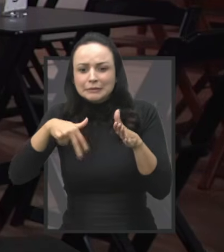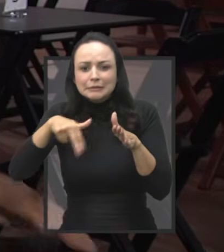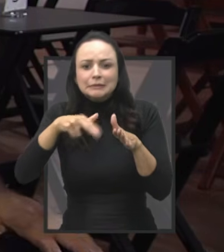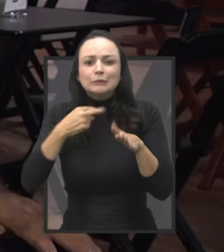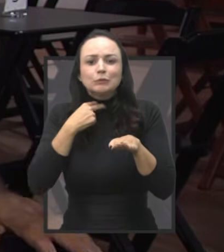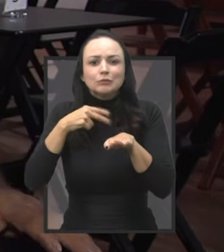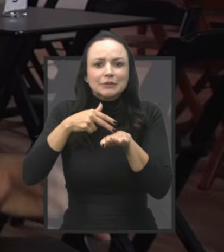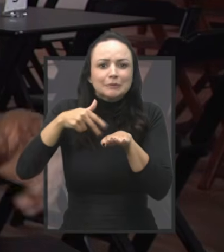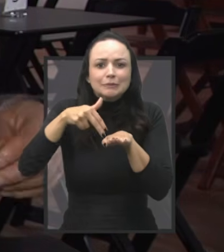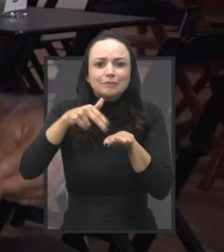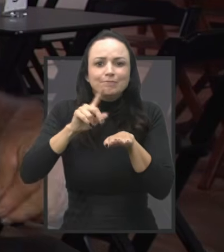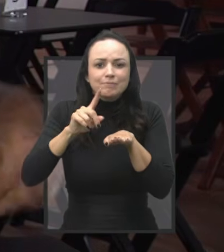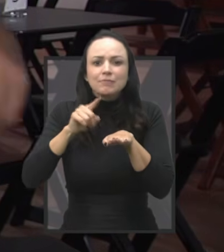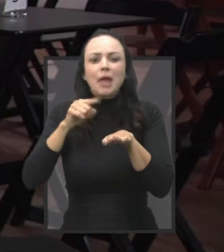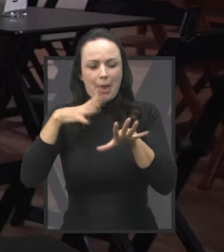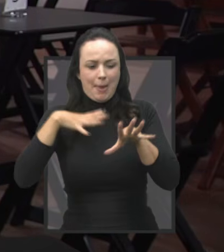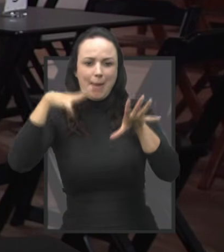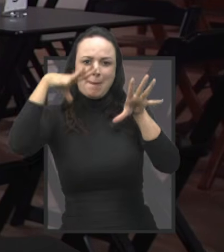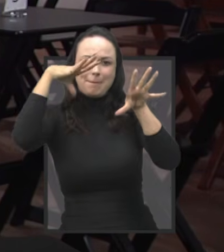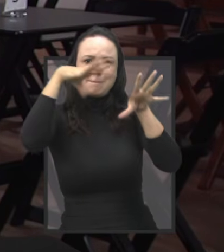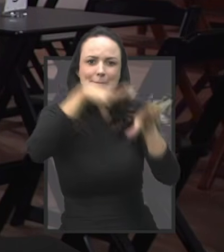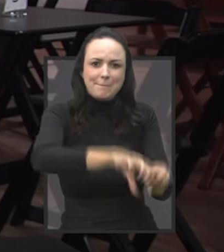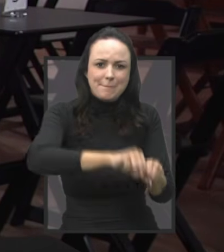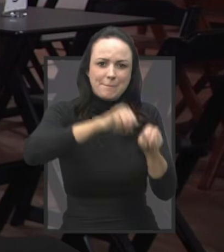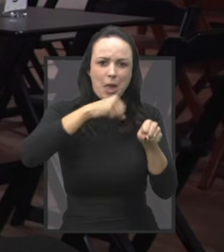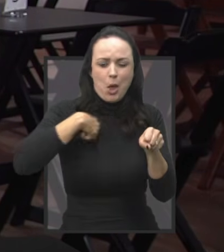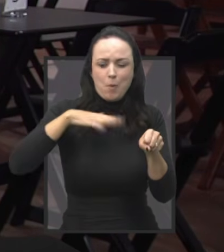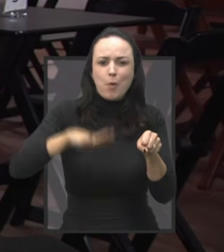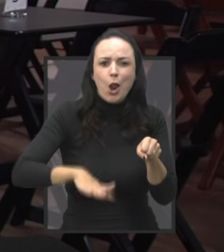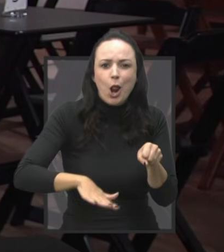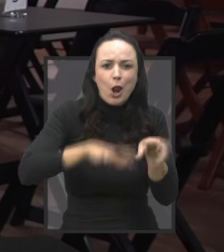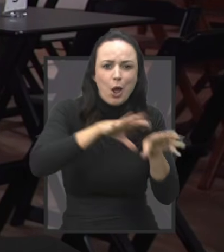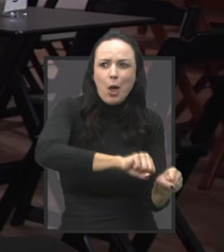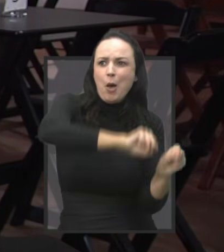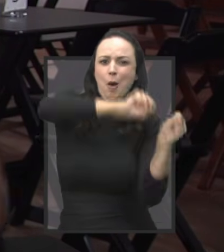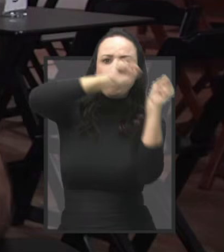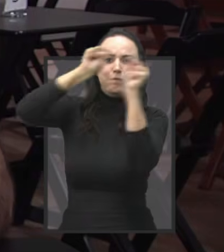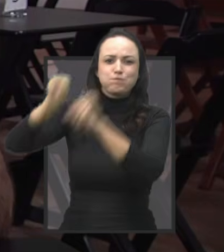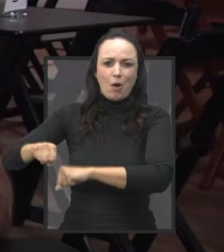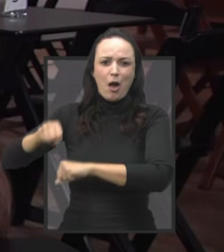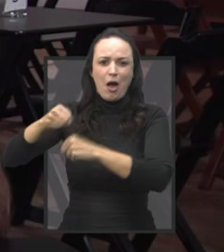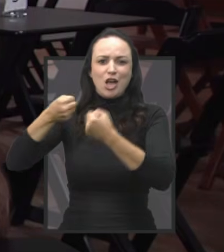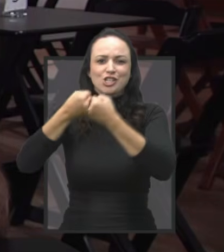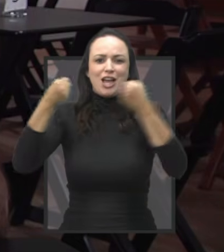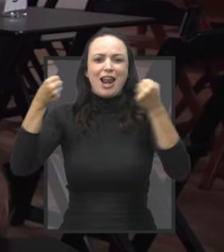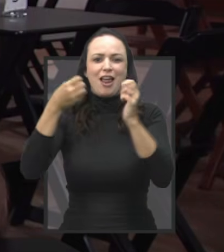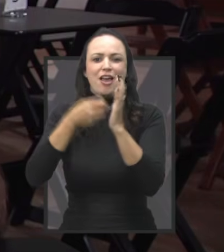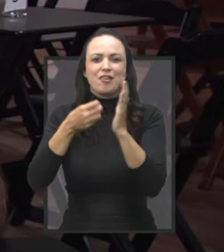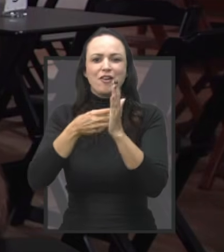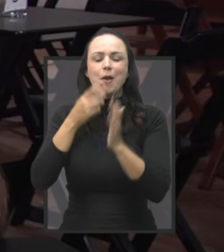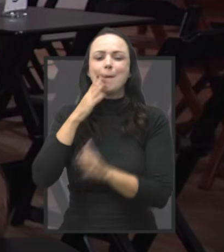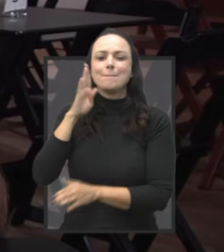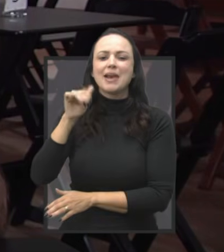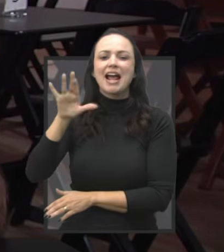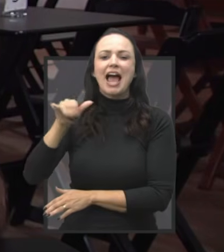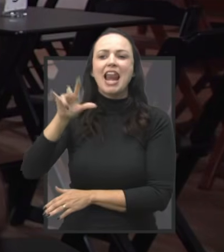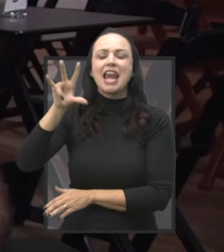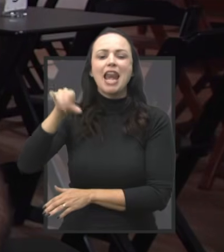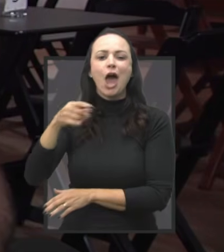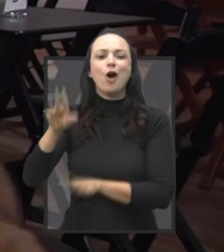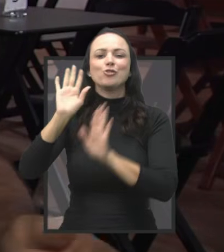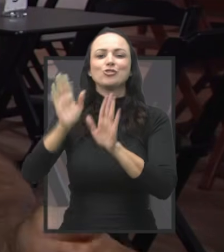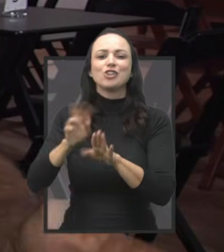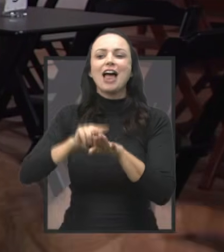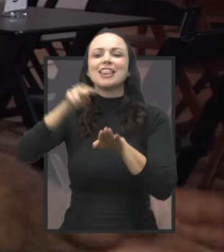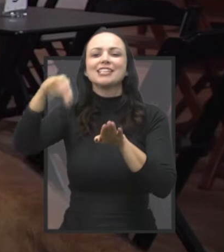passar, né? Então, ele já me pegava, pequeno, ele me jogava por vidro. E ele falava, o Brancalhão já